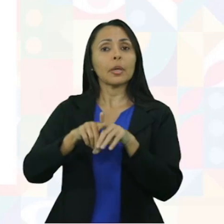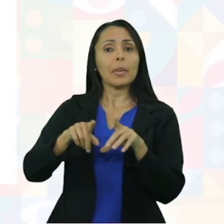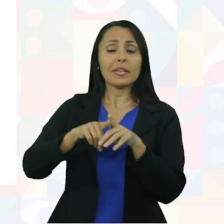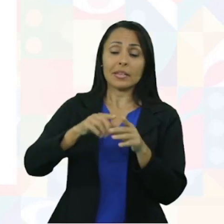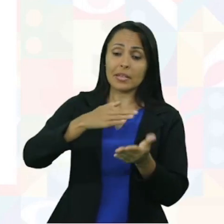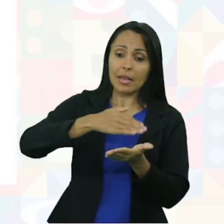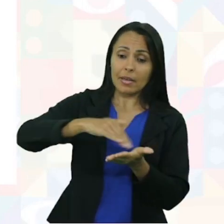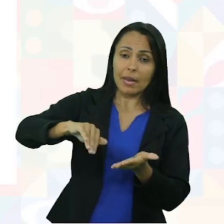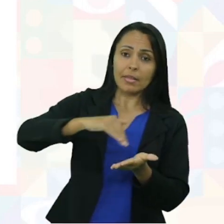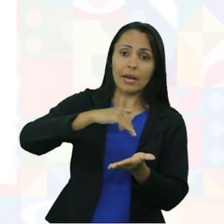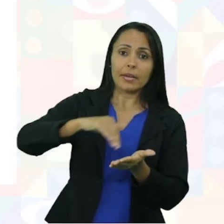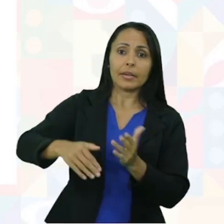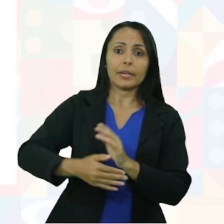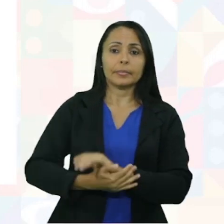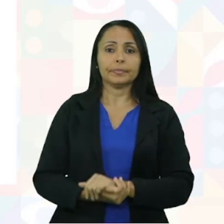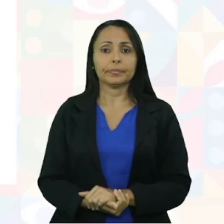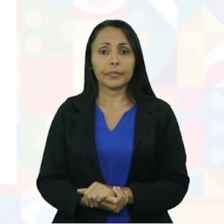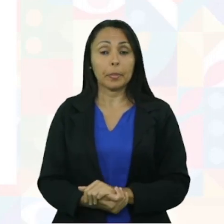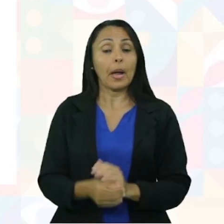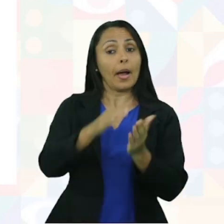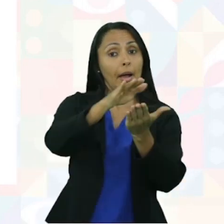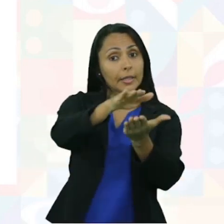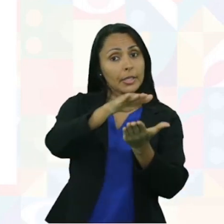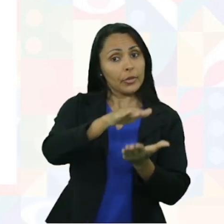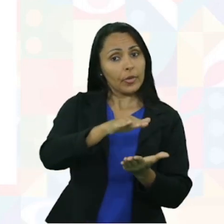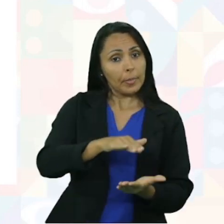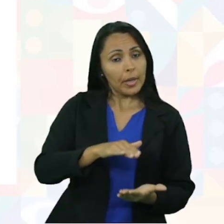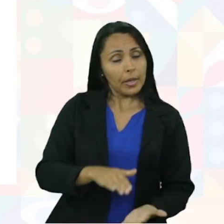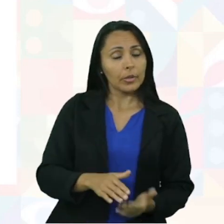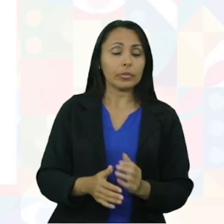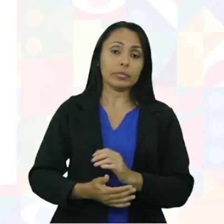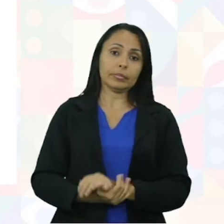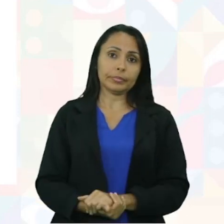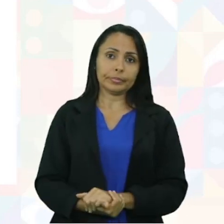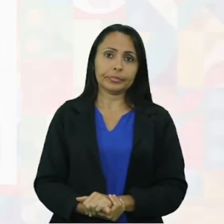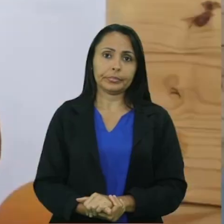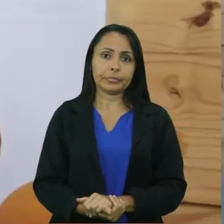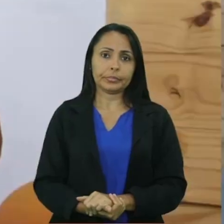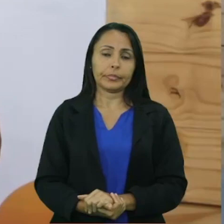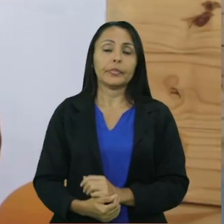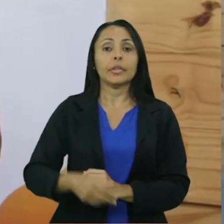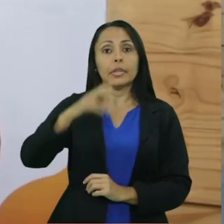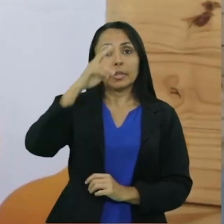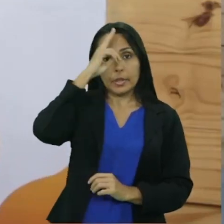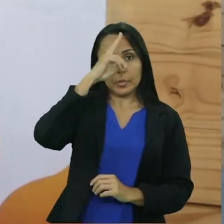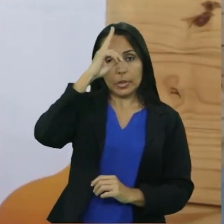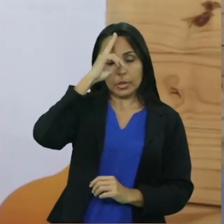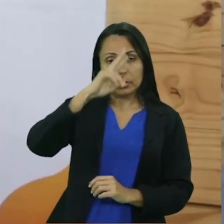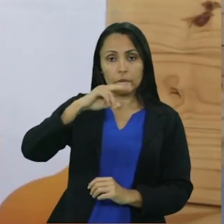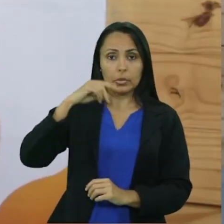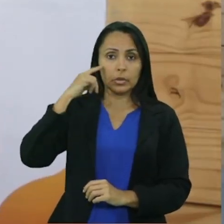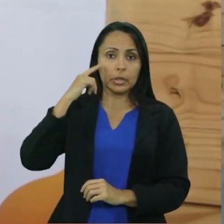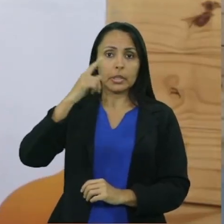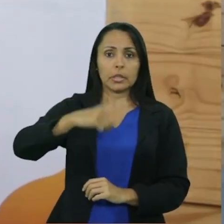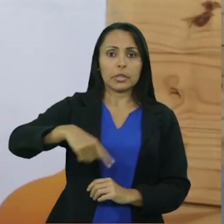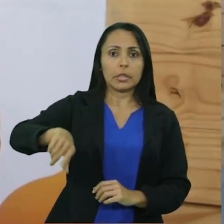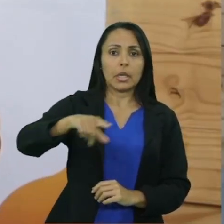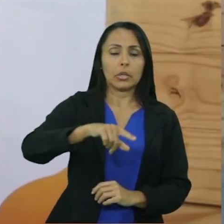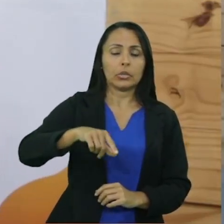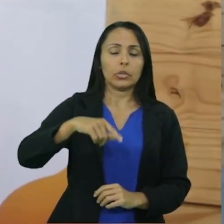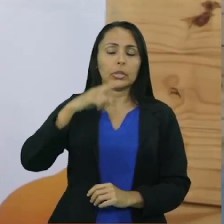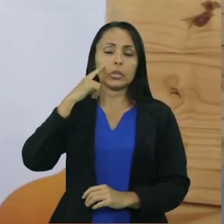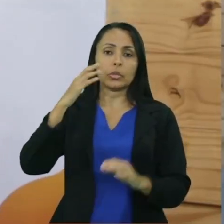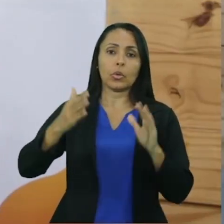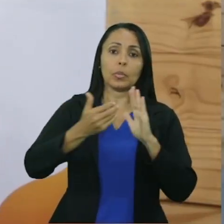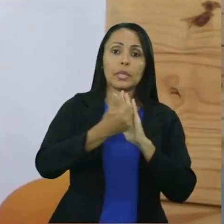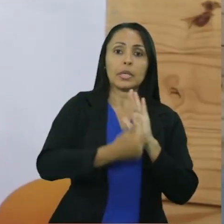né, para o arquivamento, ou seja, a guarda da referida prestação. Lembrando que esses dados, essa documentação